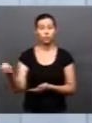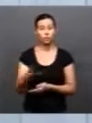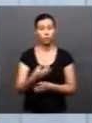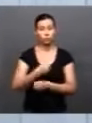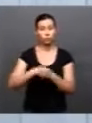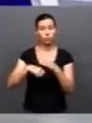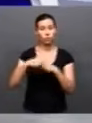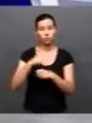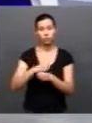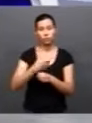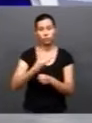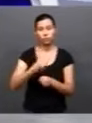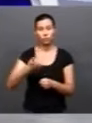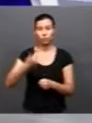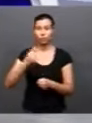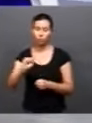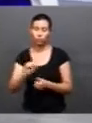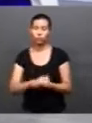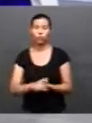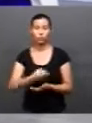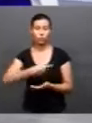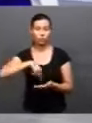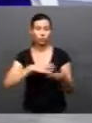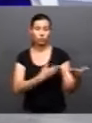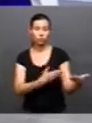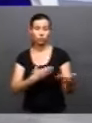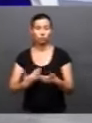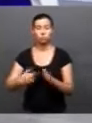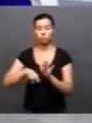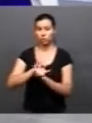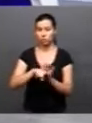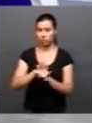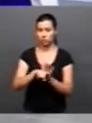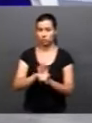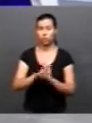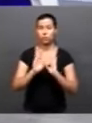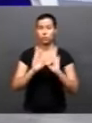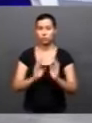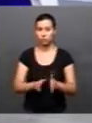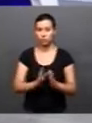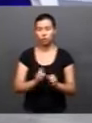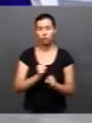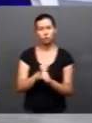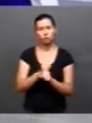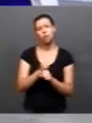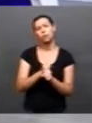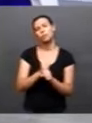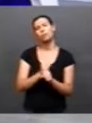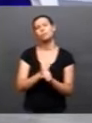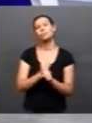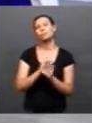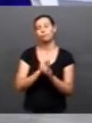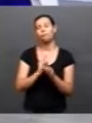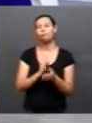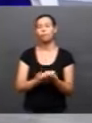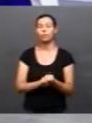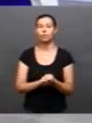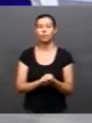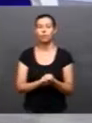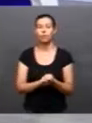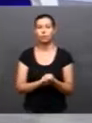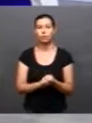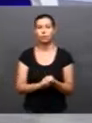Daí nós temos convidados essas pesquisadoras que já estão assim, há anos-luz, uhum, na nossa frente, a